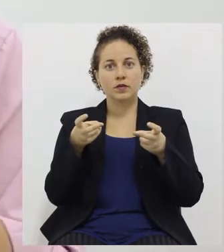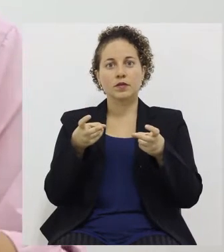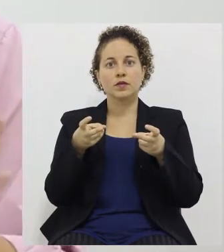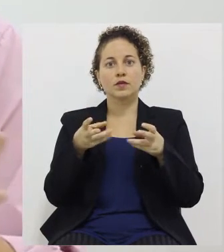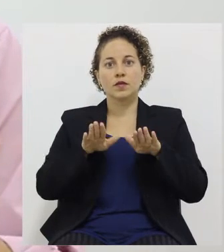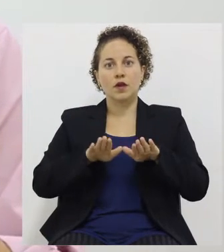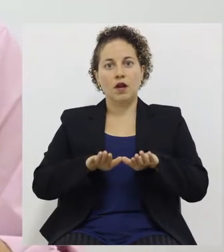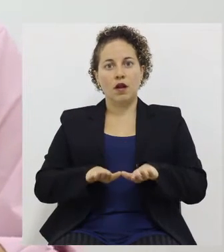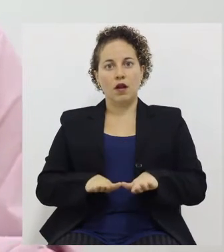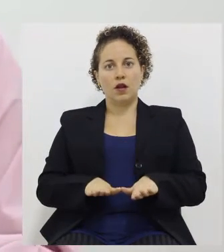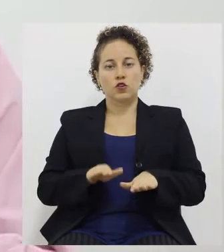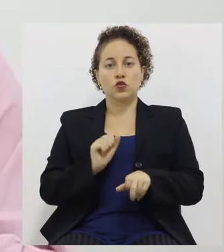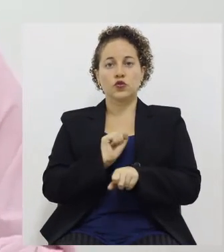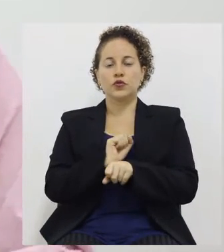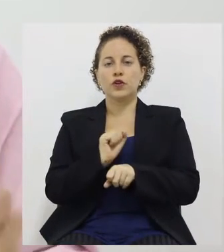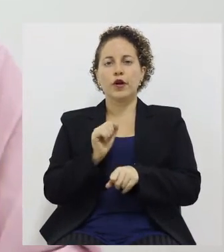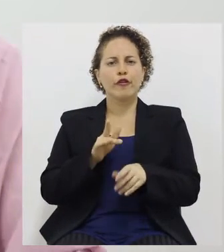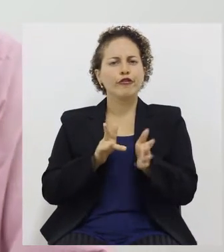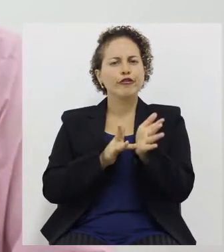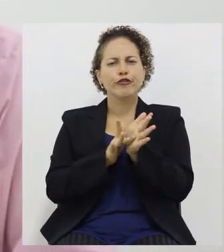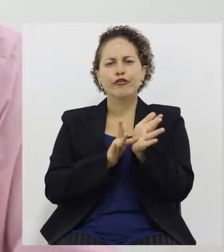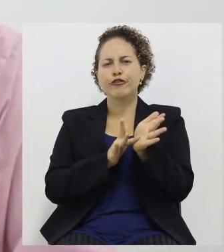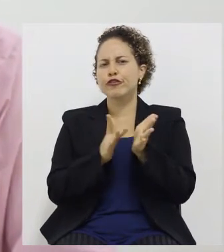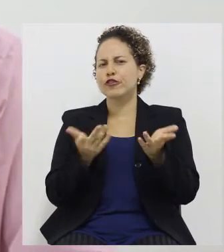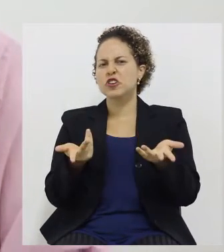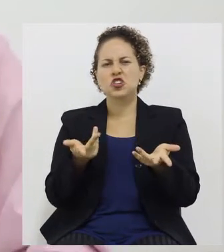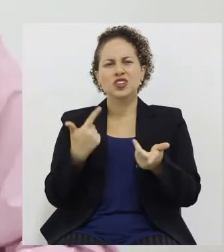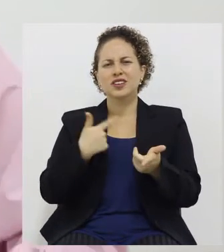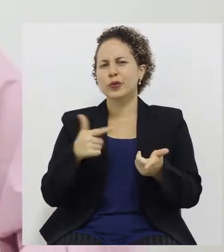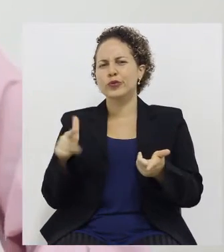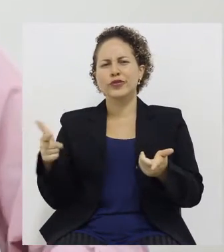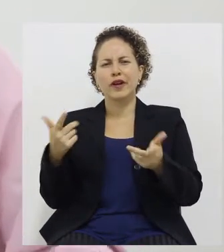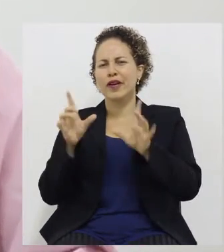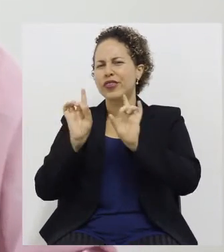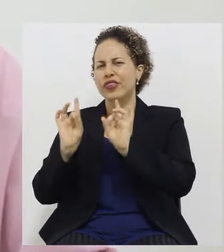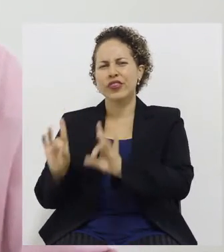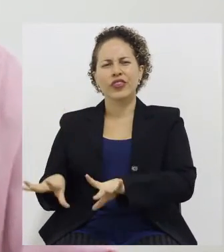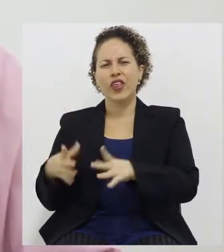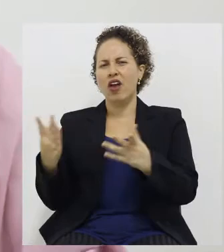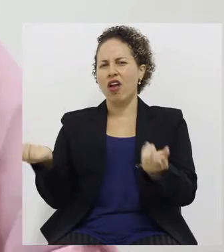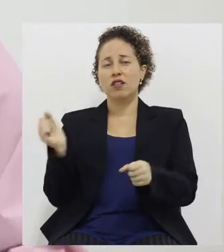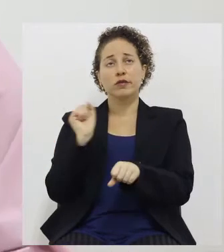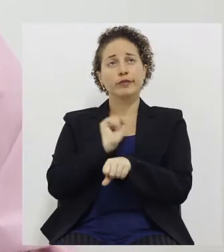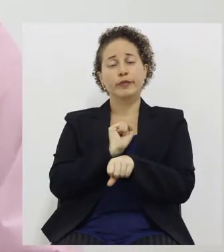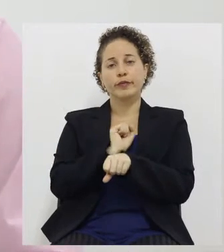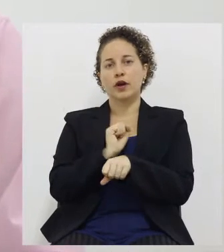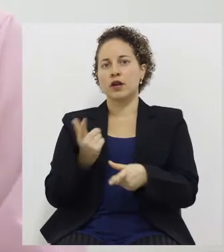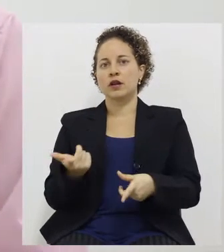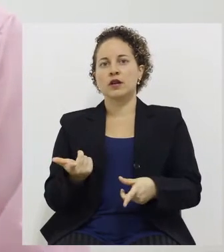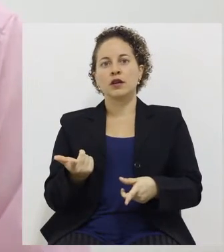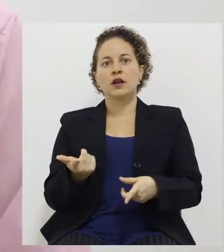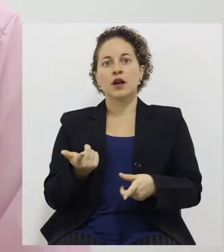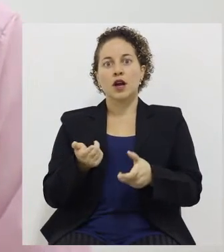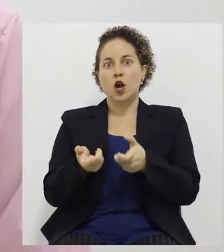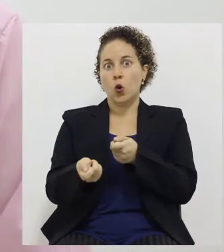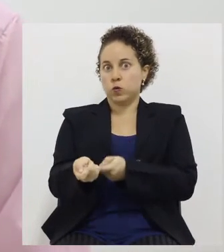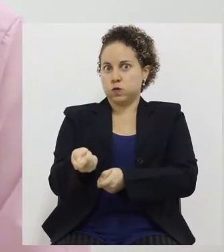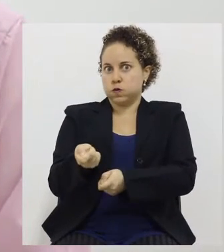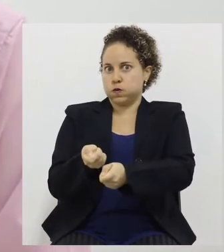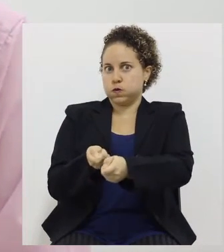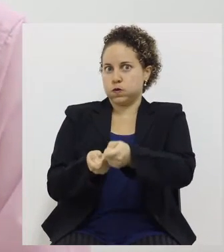a acomodação. É quando a gente finge que não existe. A gente deixa as coisas do jeito que estão. Uma outra forma é a da